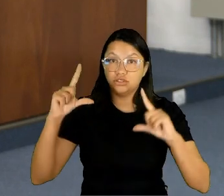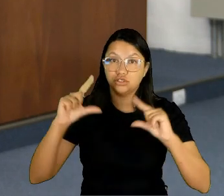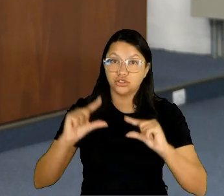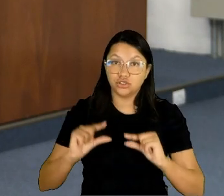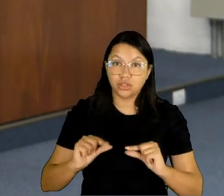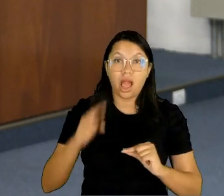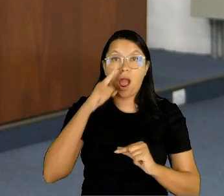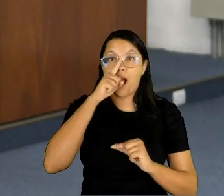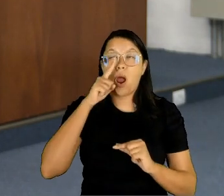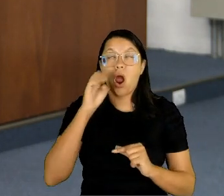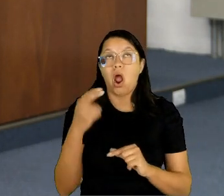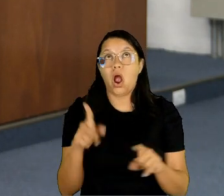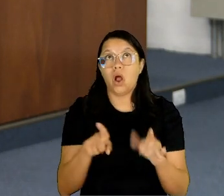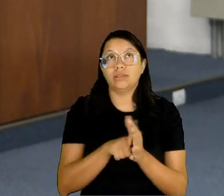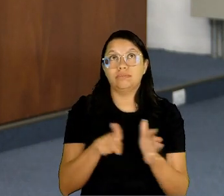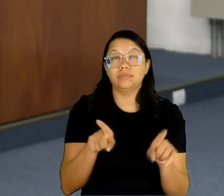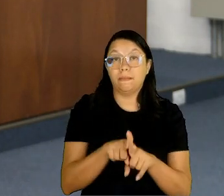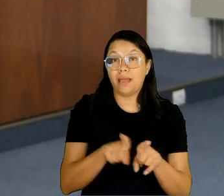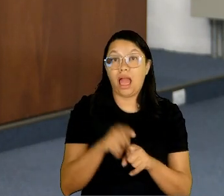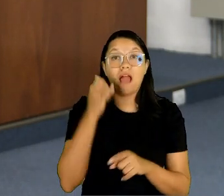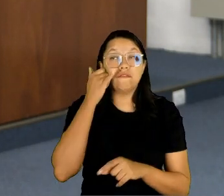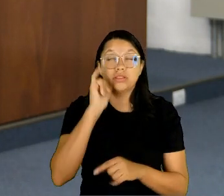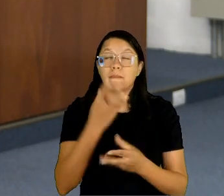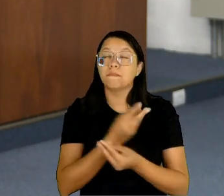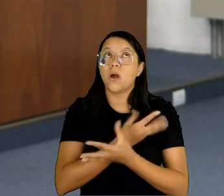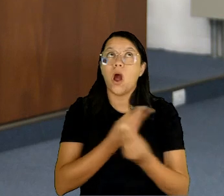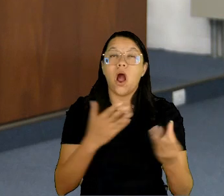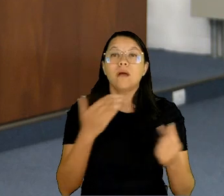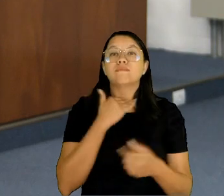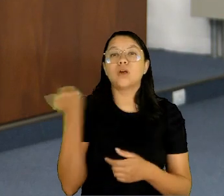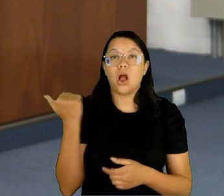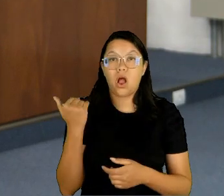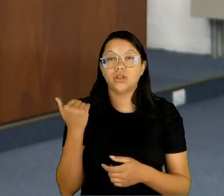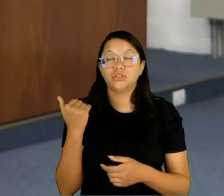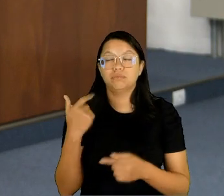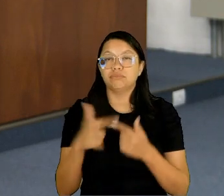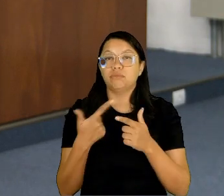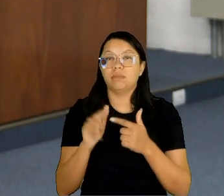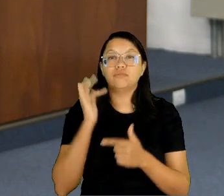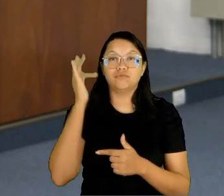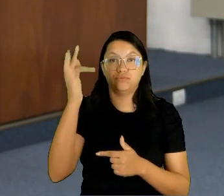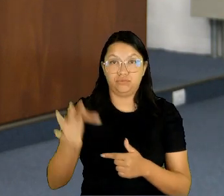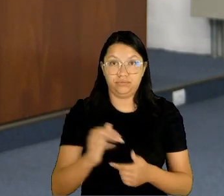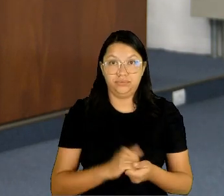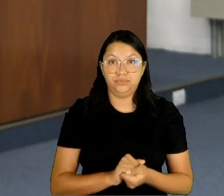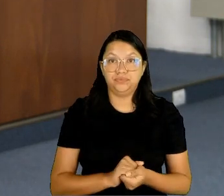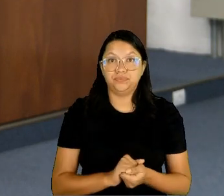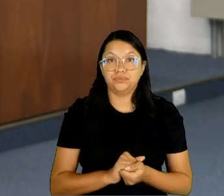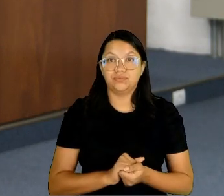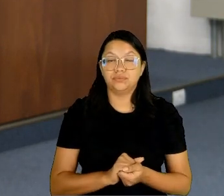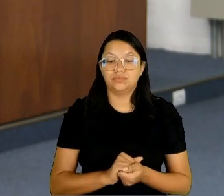para reduzir o risco ou até mesmo evitar muitas mortes e comorbidades no futuro.